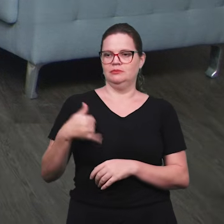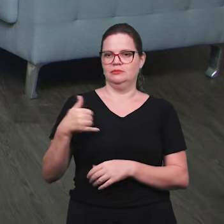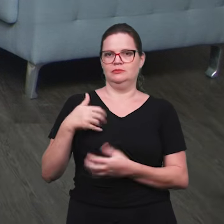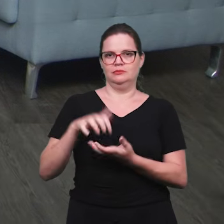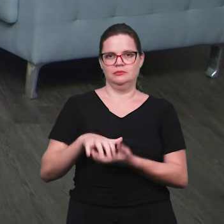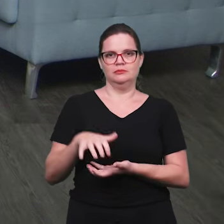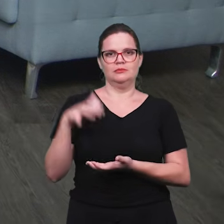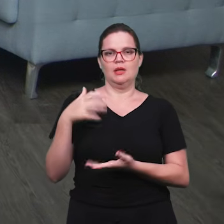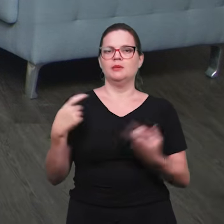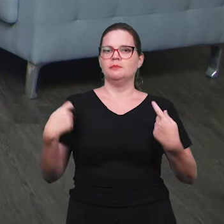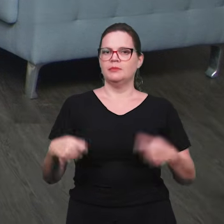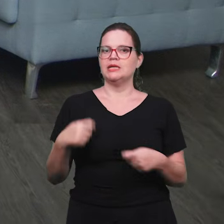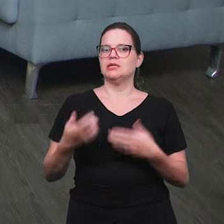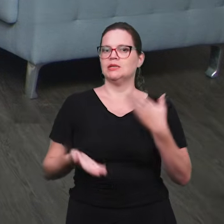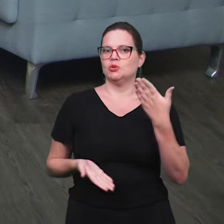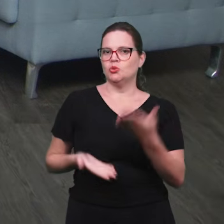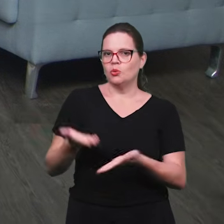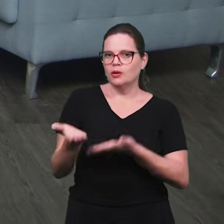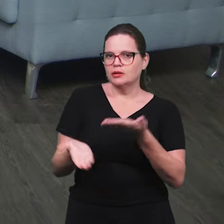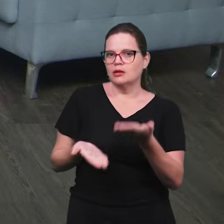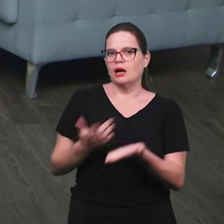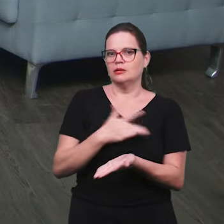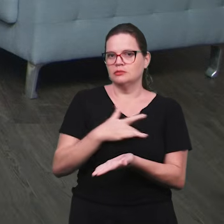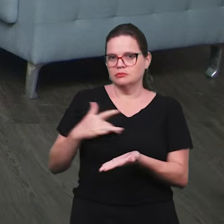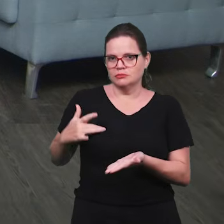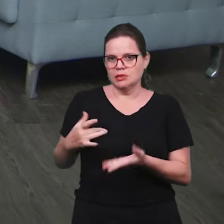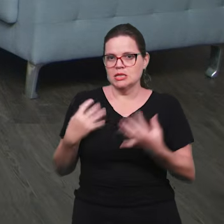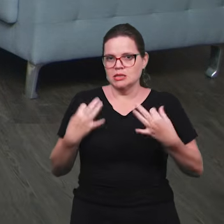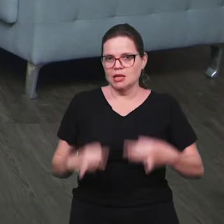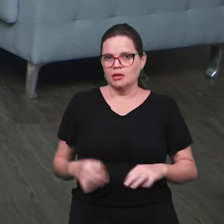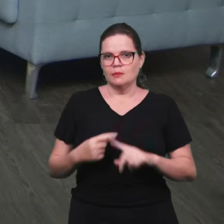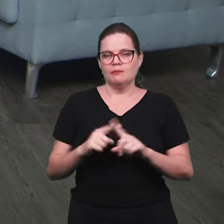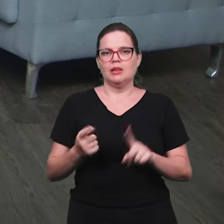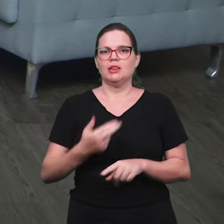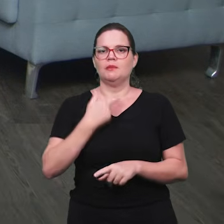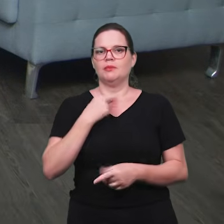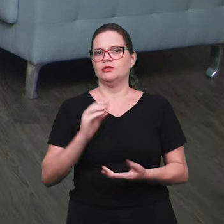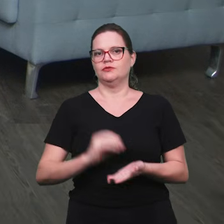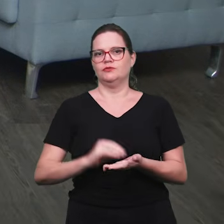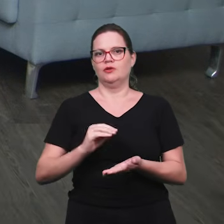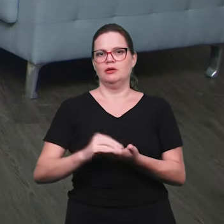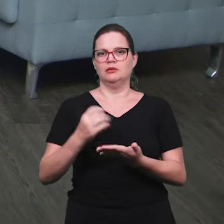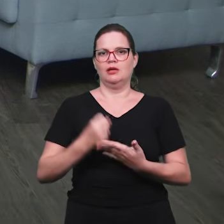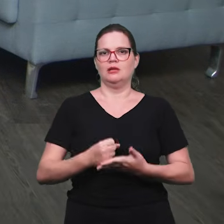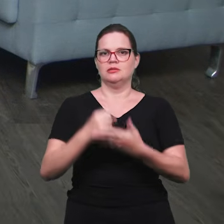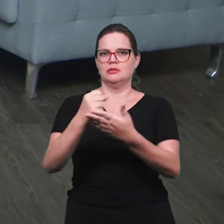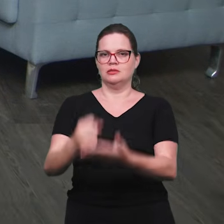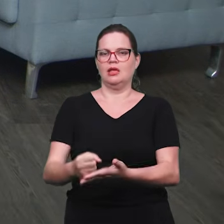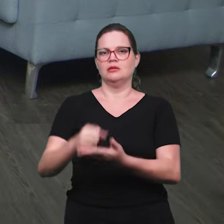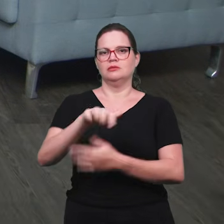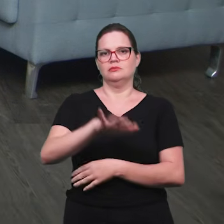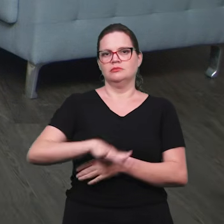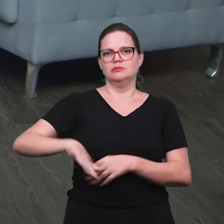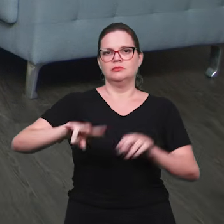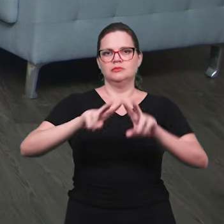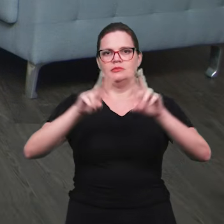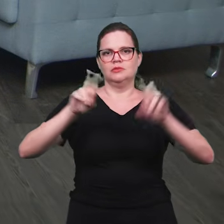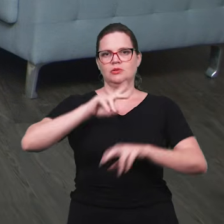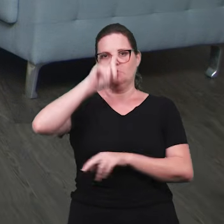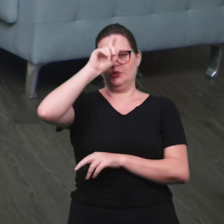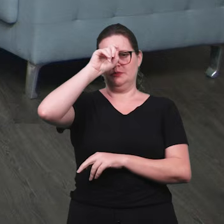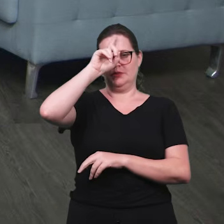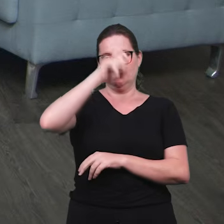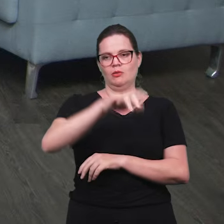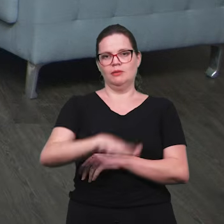requer cuidados essenciais na sua saúde é uma assistência quando nós falamos de hospital, de um ambiente onde